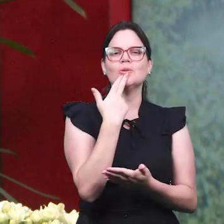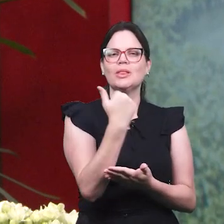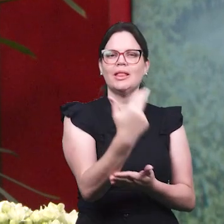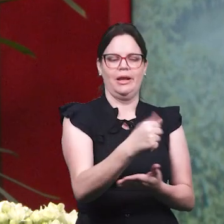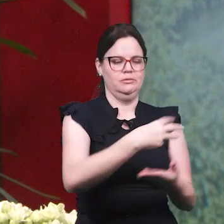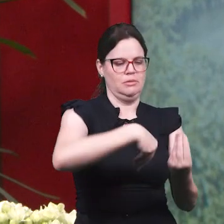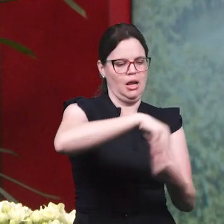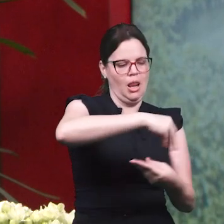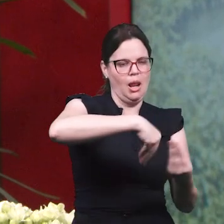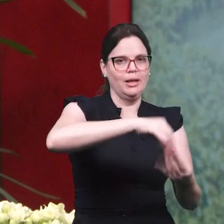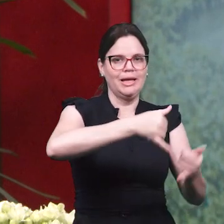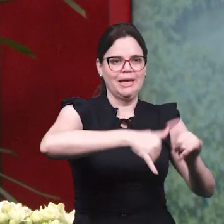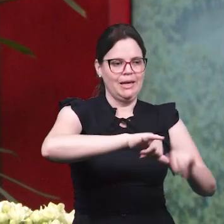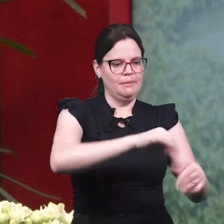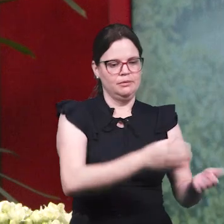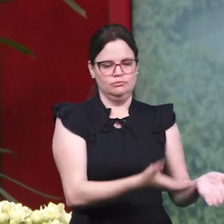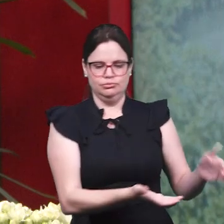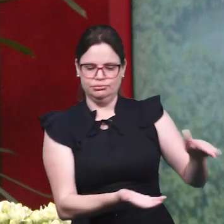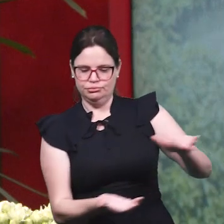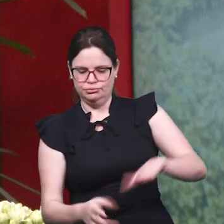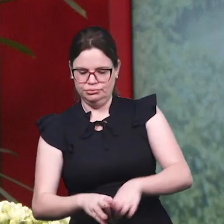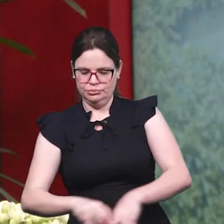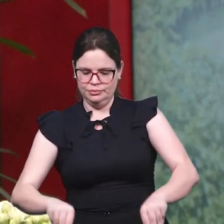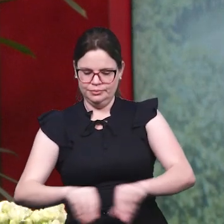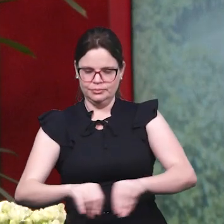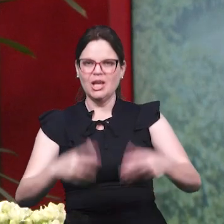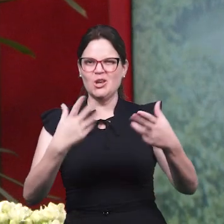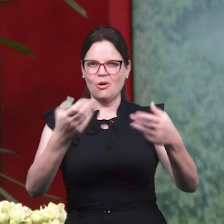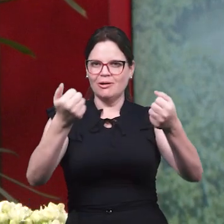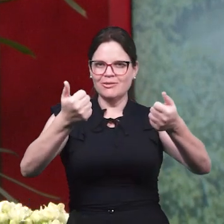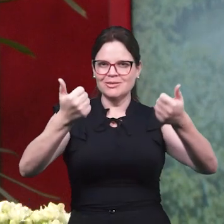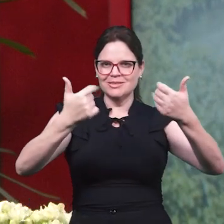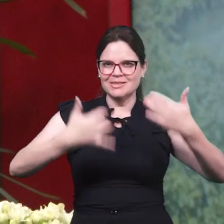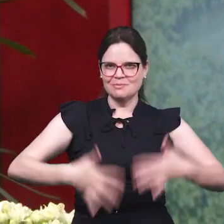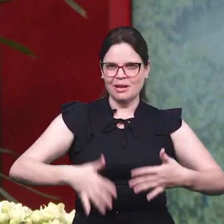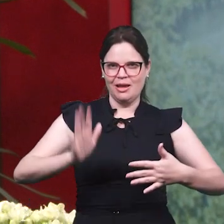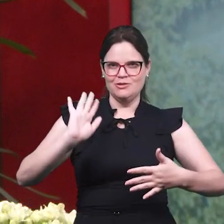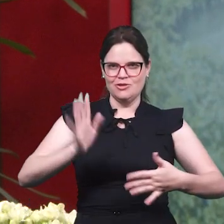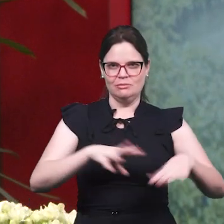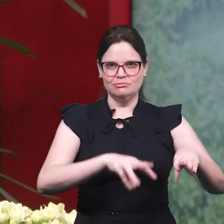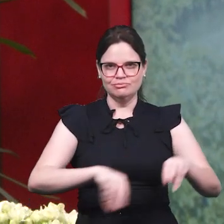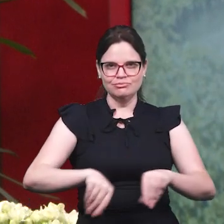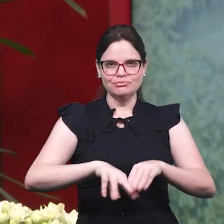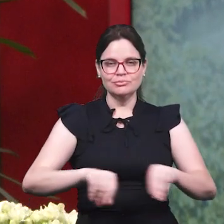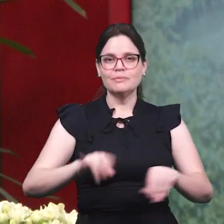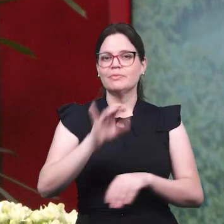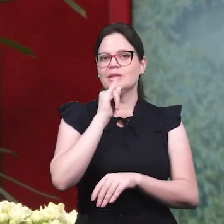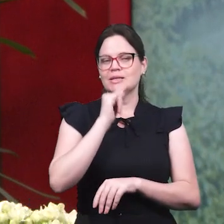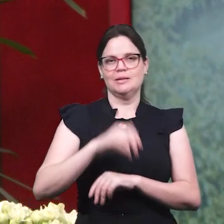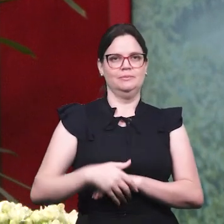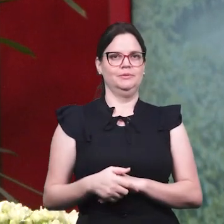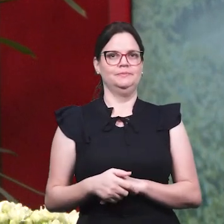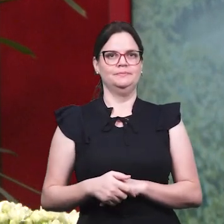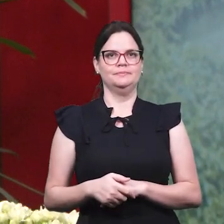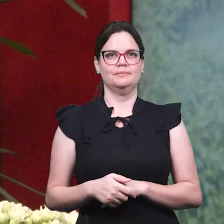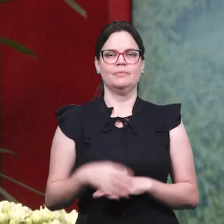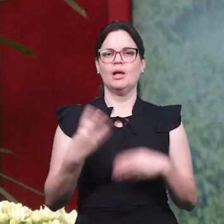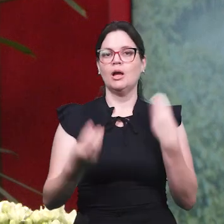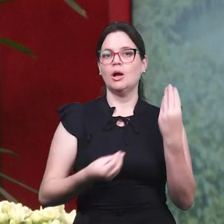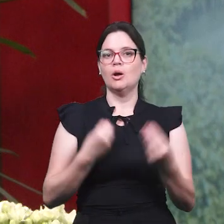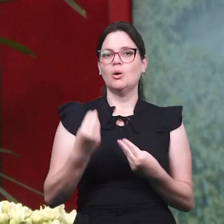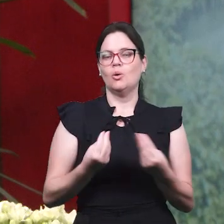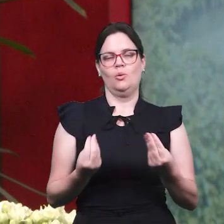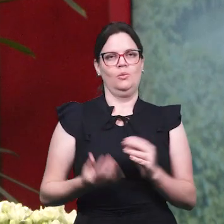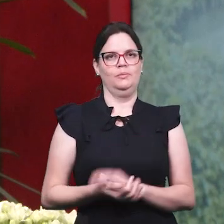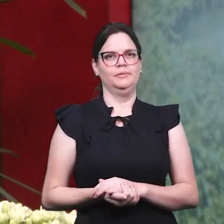de nutrientes químicos no solo, como os que eu já citei anteriormente, né? Por exemplo, das formas de